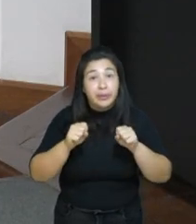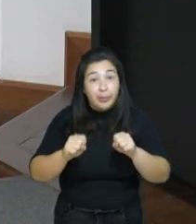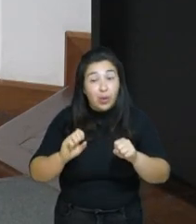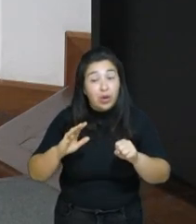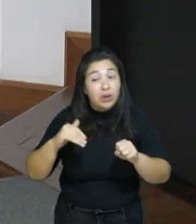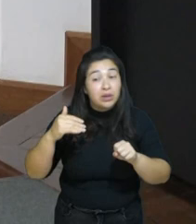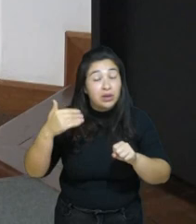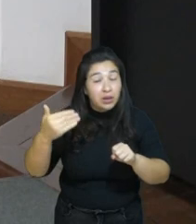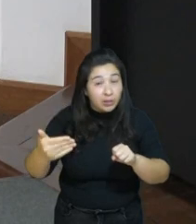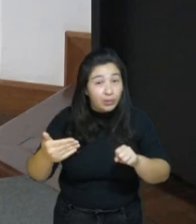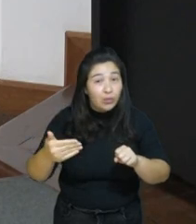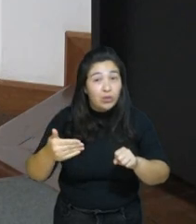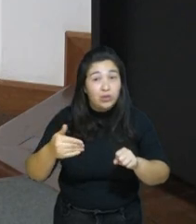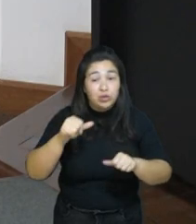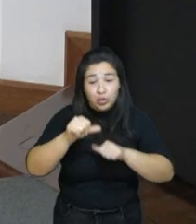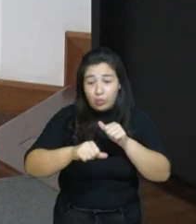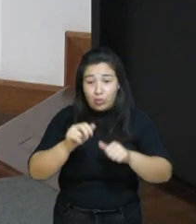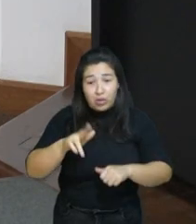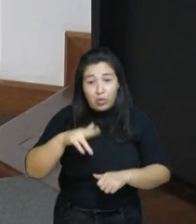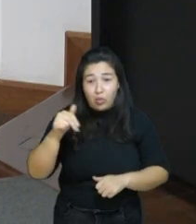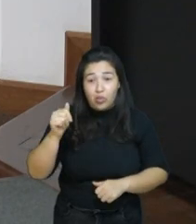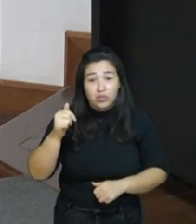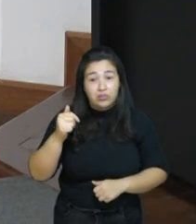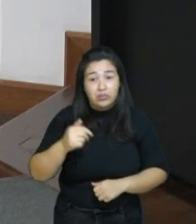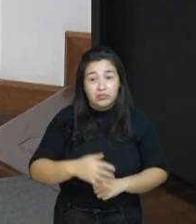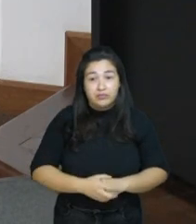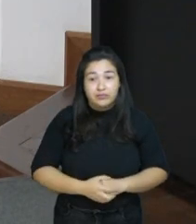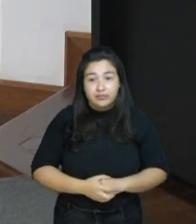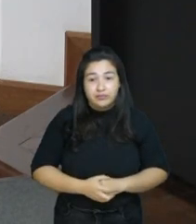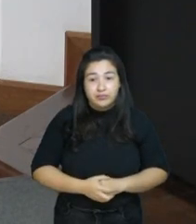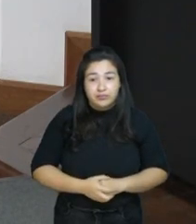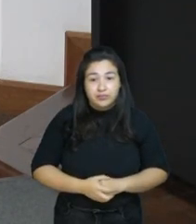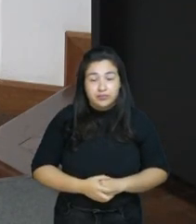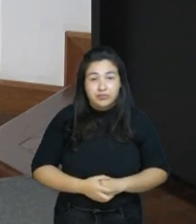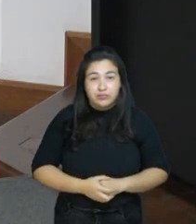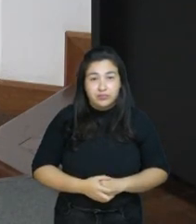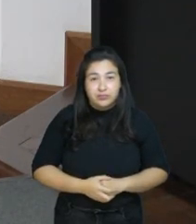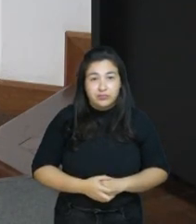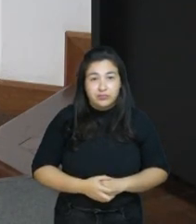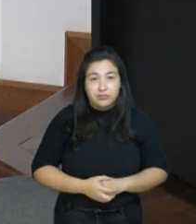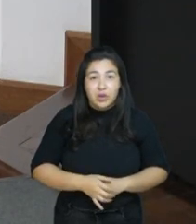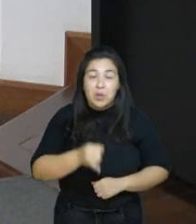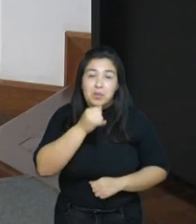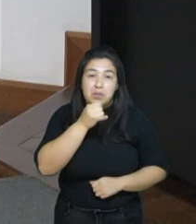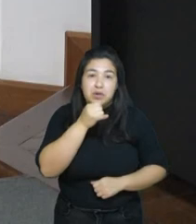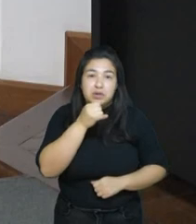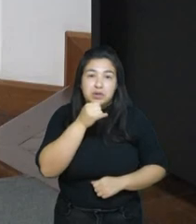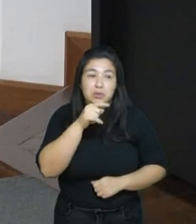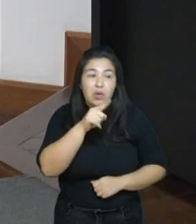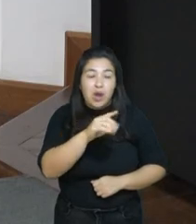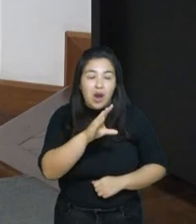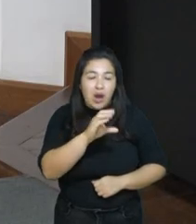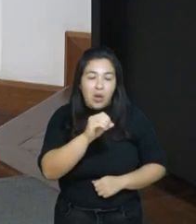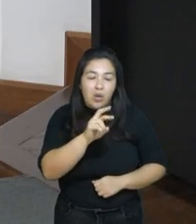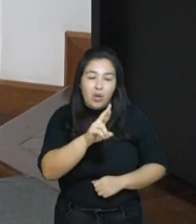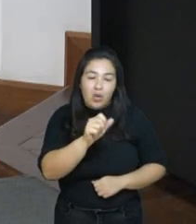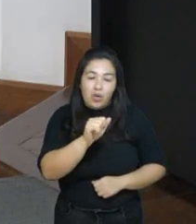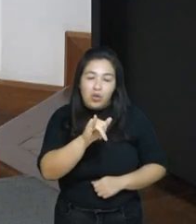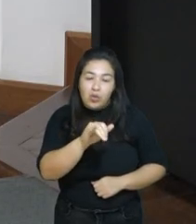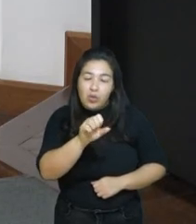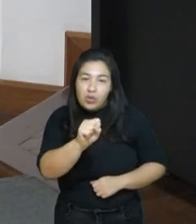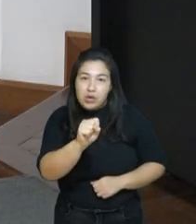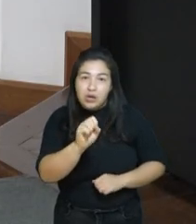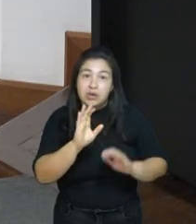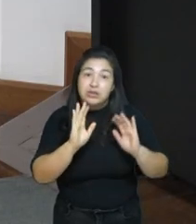talvez a gente chegue em perdas irreversíveis, como eu estava conversando agora com o Paulo, sobre, por exemplo, os corais. Né, que ele